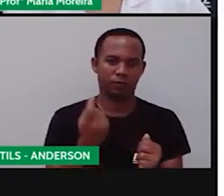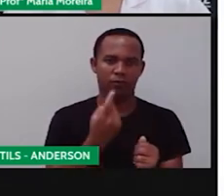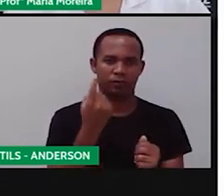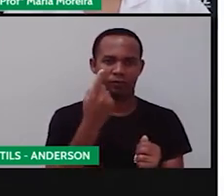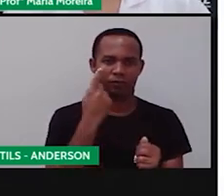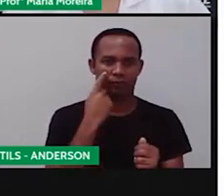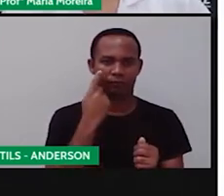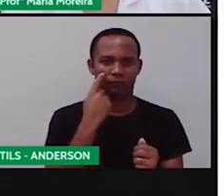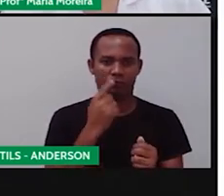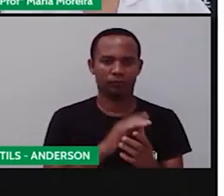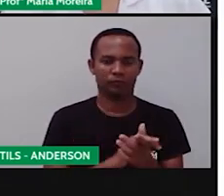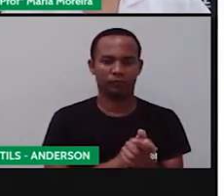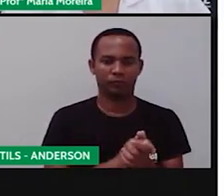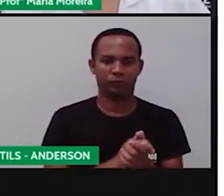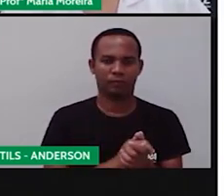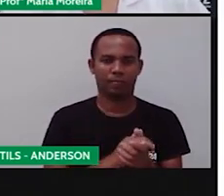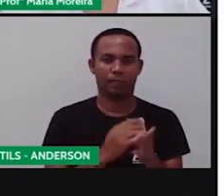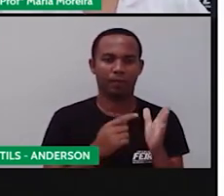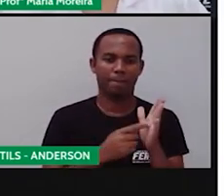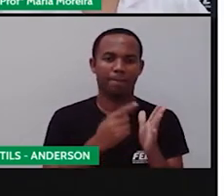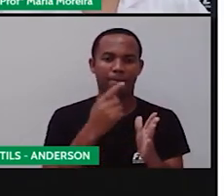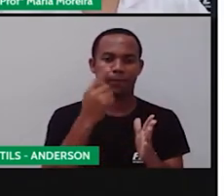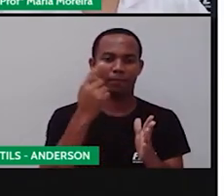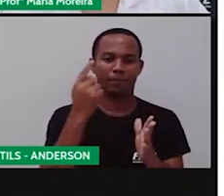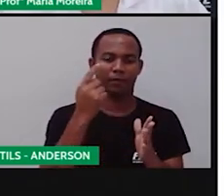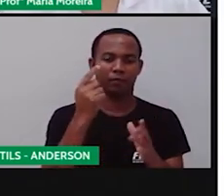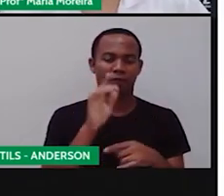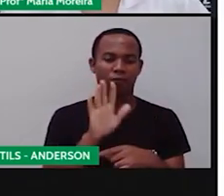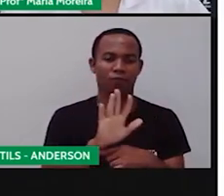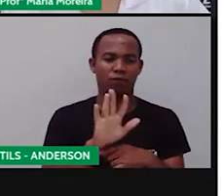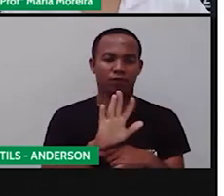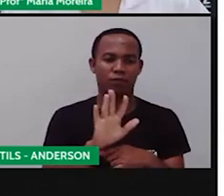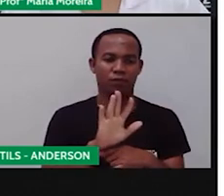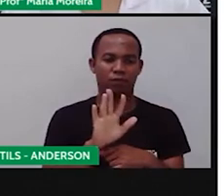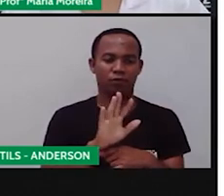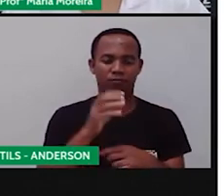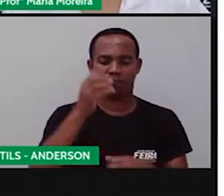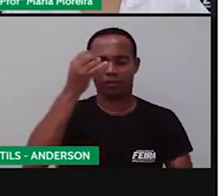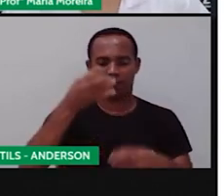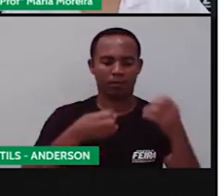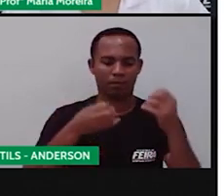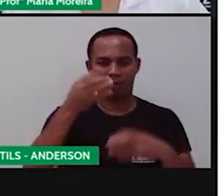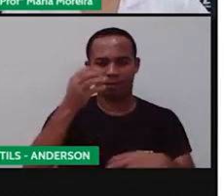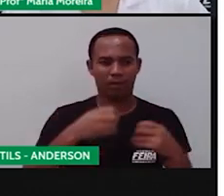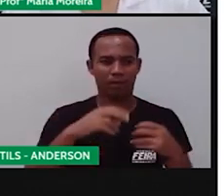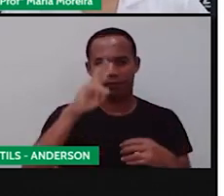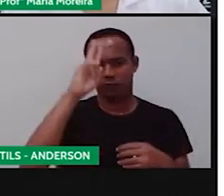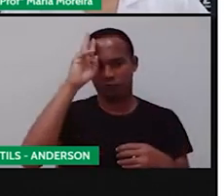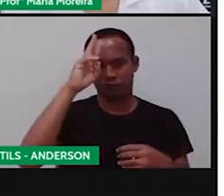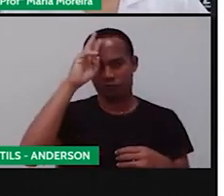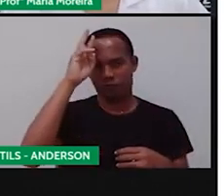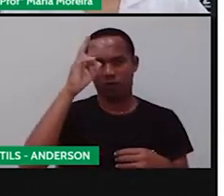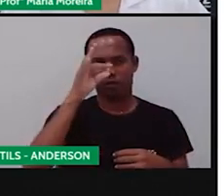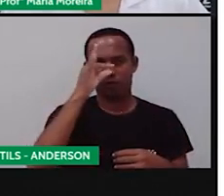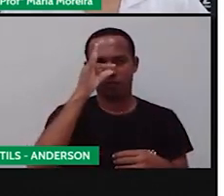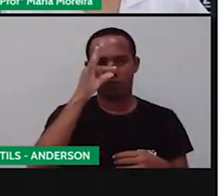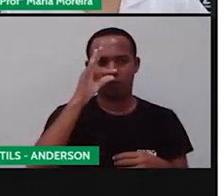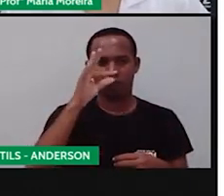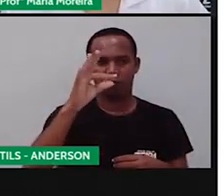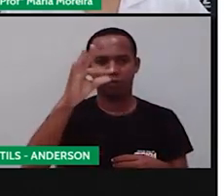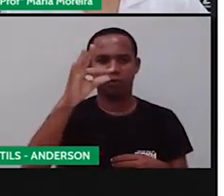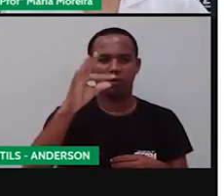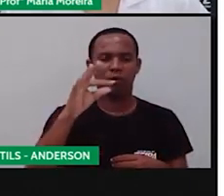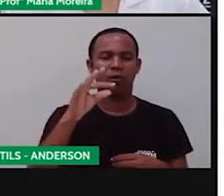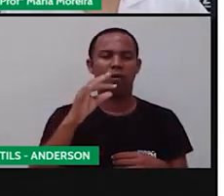sim. Bom, primeiro a prova colocar um vídeo para vocês, é uma contação da história de Pinóquio, né? Que é um